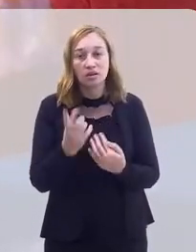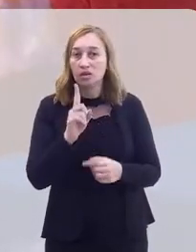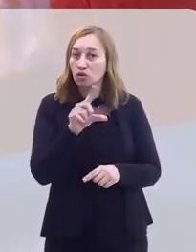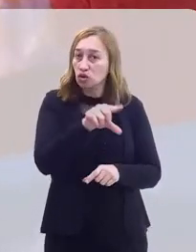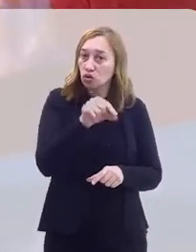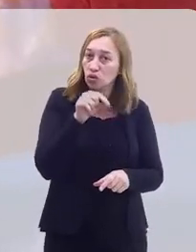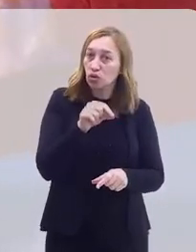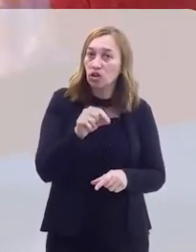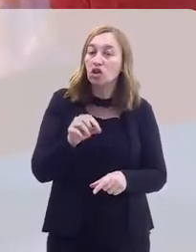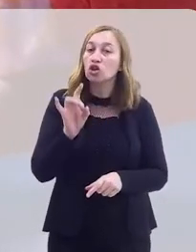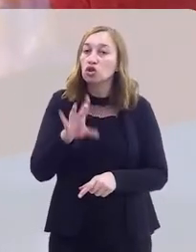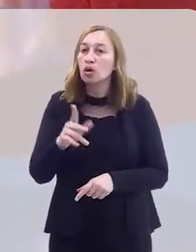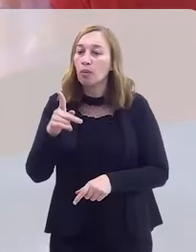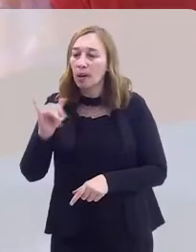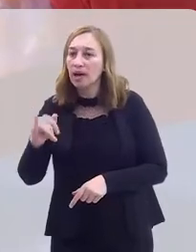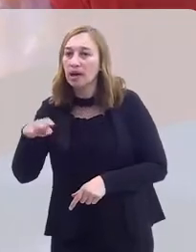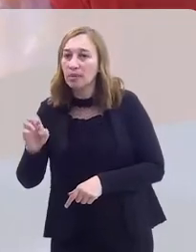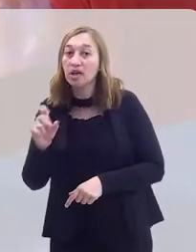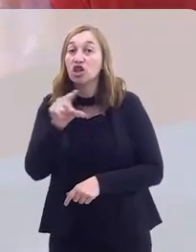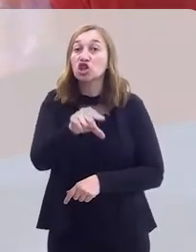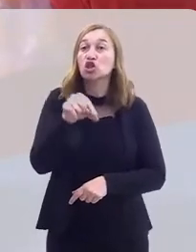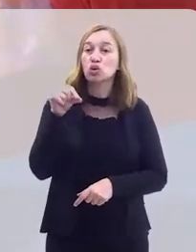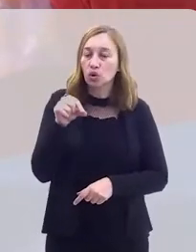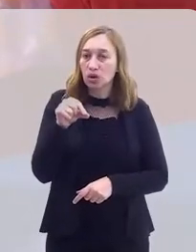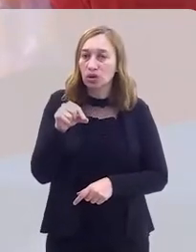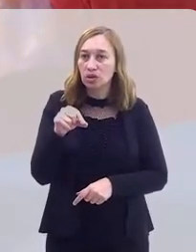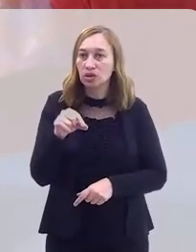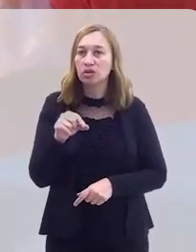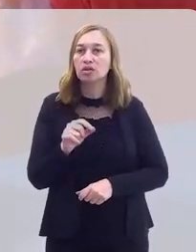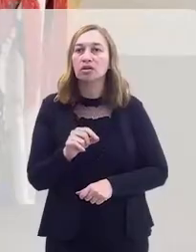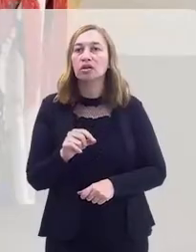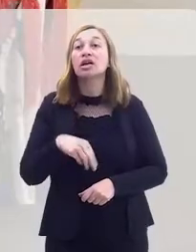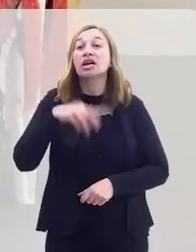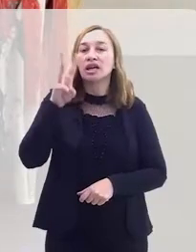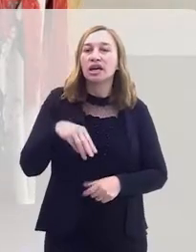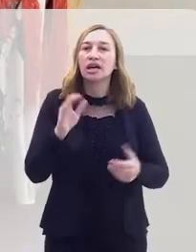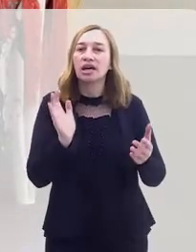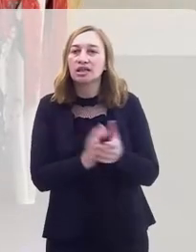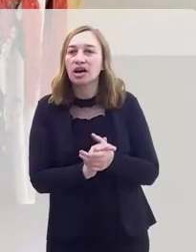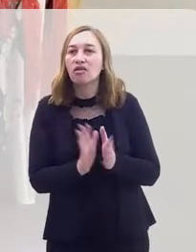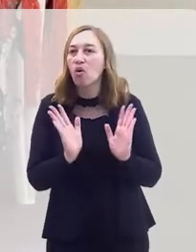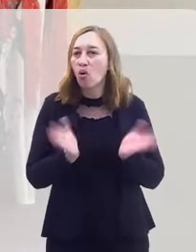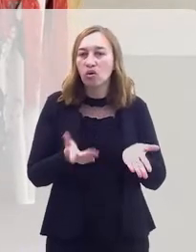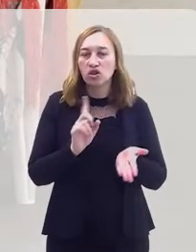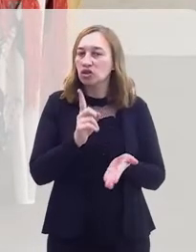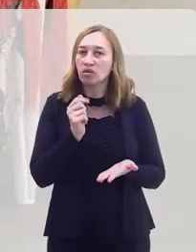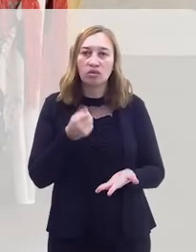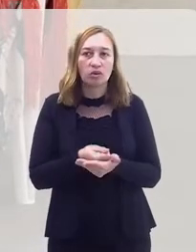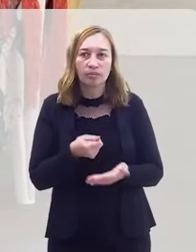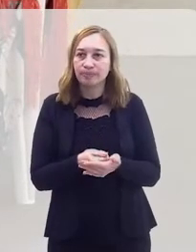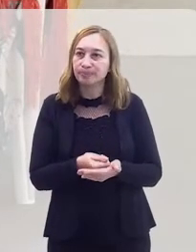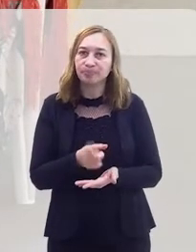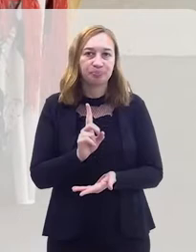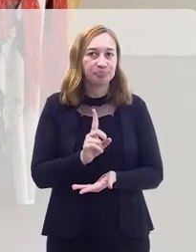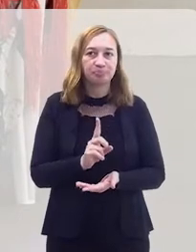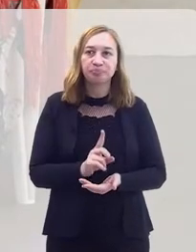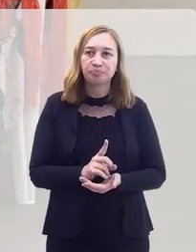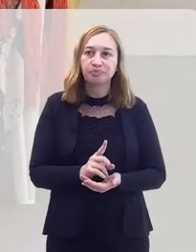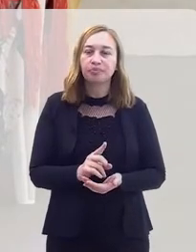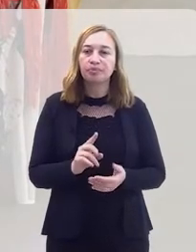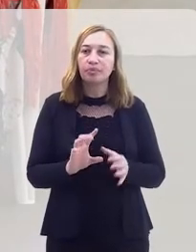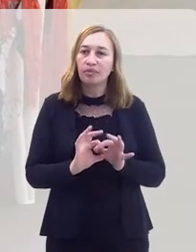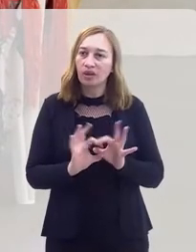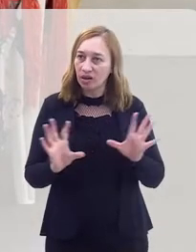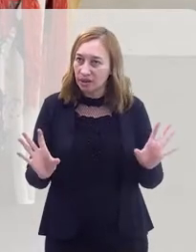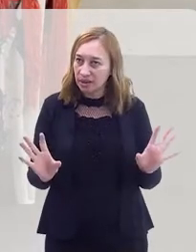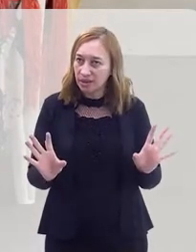família, né? Não se escolhia, quem escolhia eram os pais, né? Eles é que escolhiam quem casar, mas hoje não é obrigatório, não tem